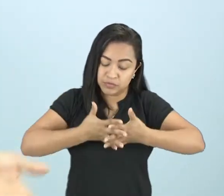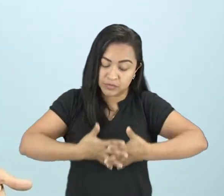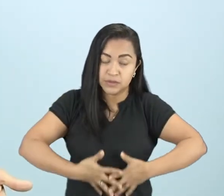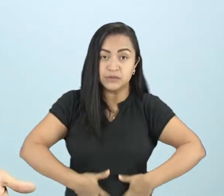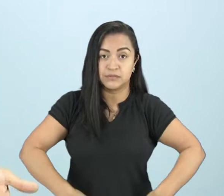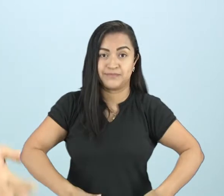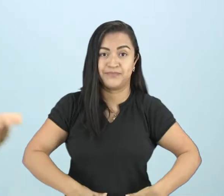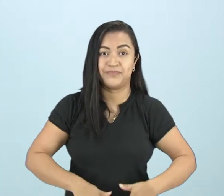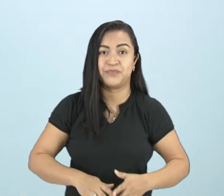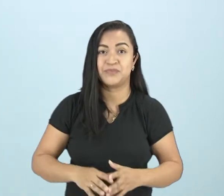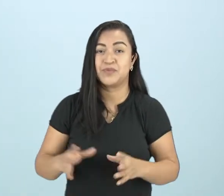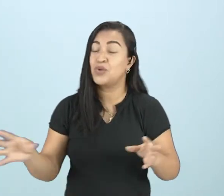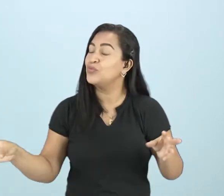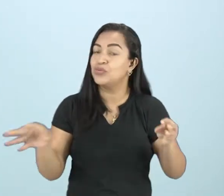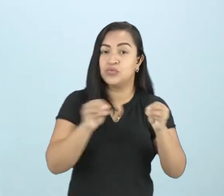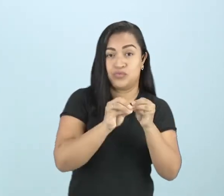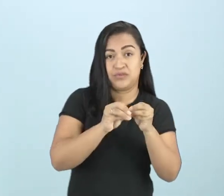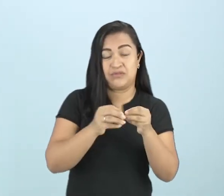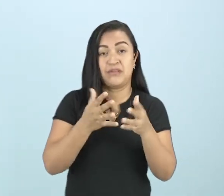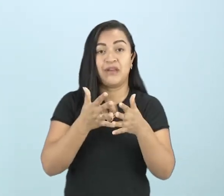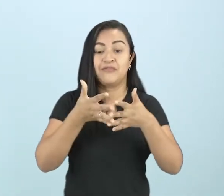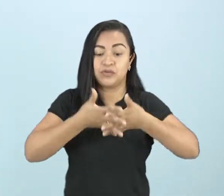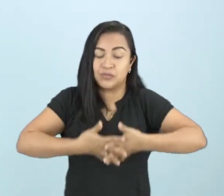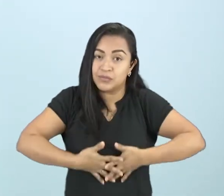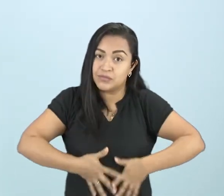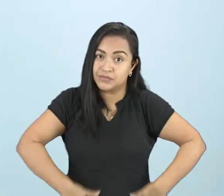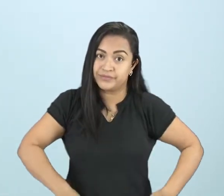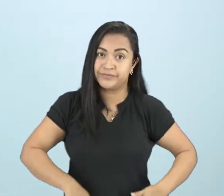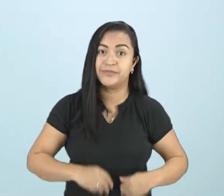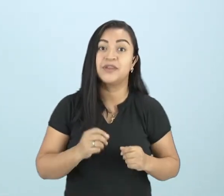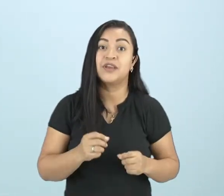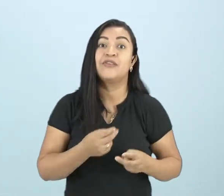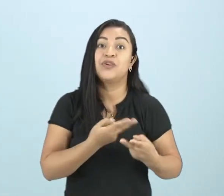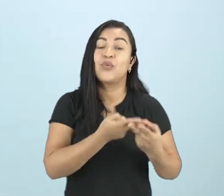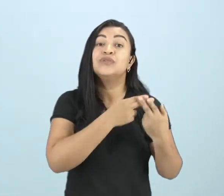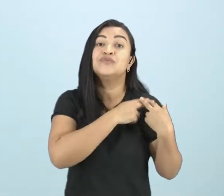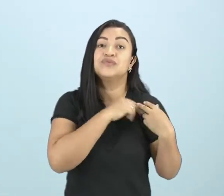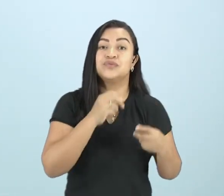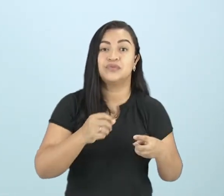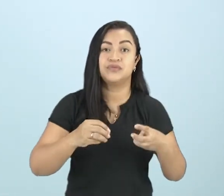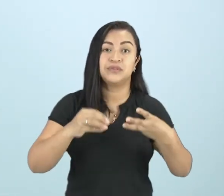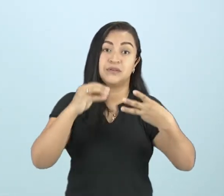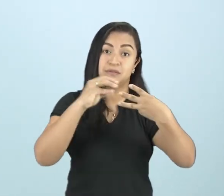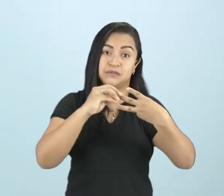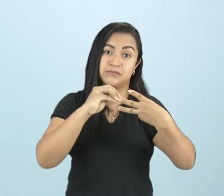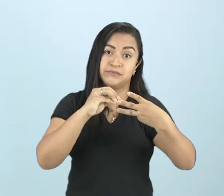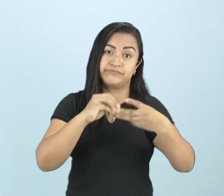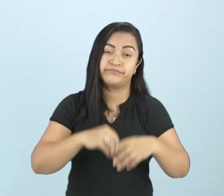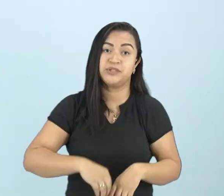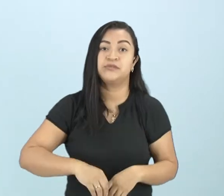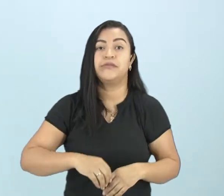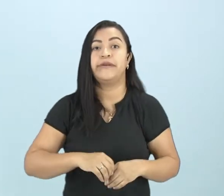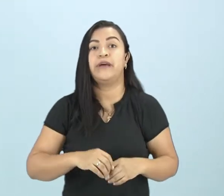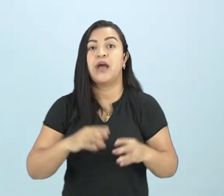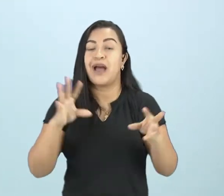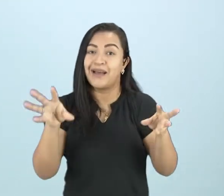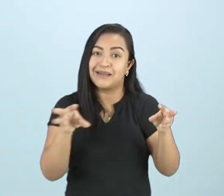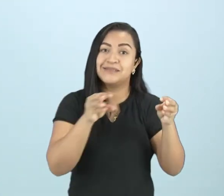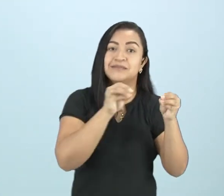com metabolismo tem a ver com o funcionamento das nossas células. Então, tanto a parte de síntese, quanto digestão,